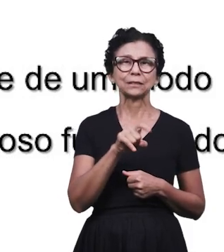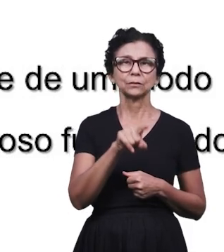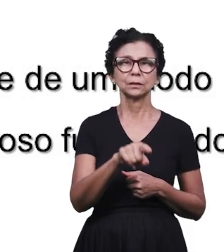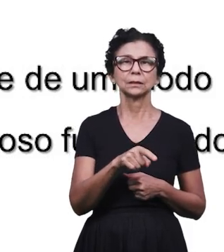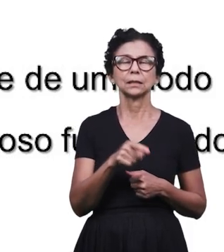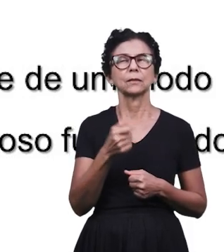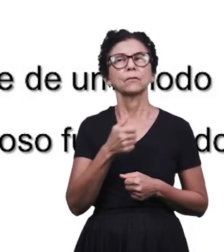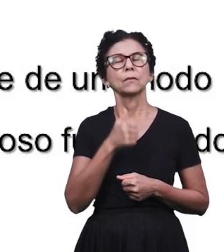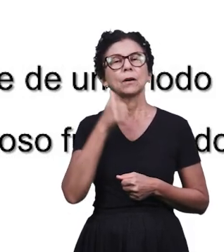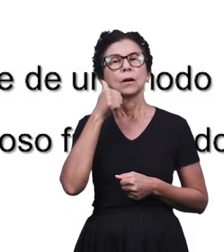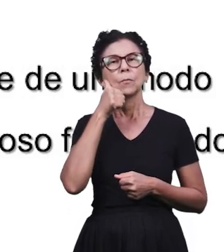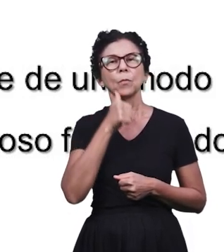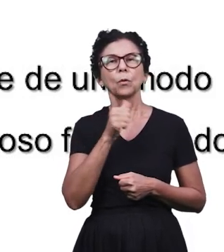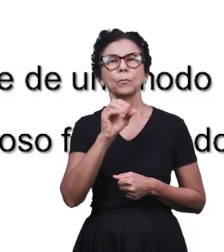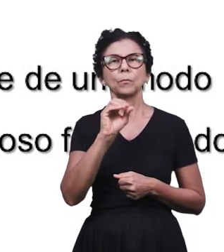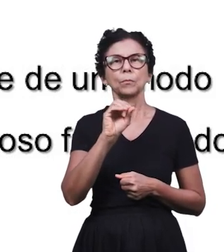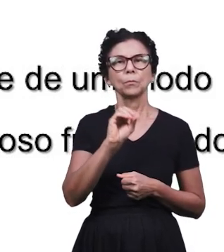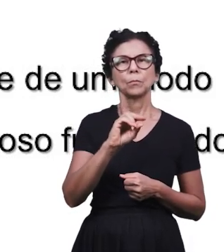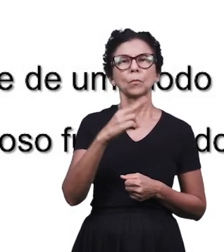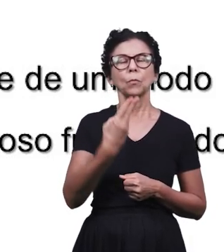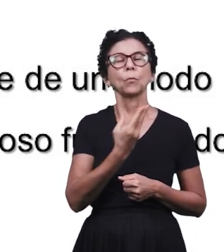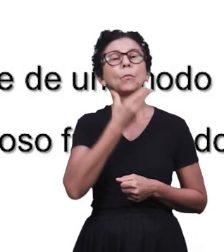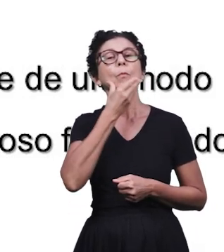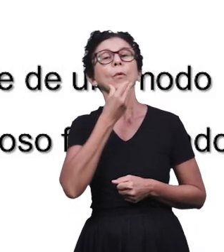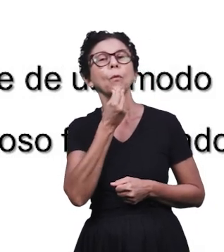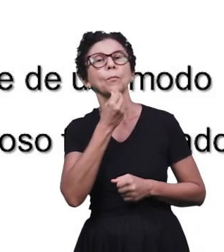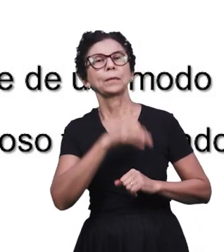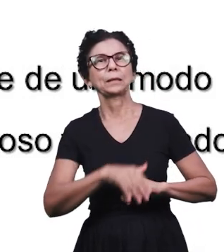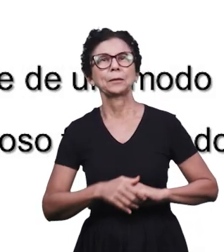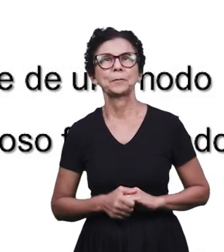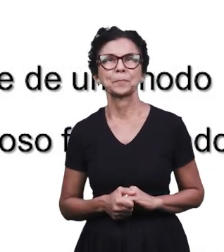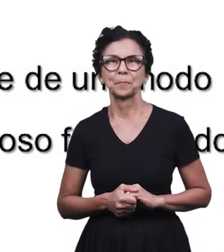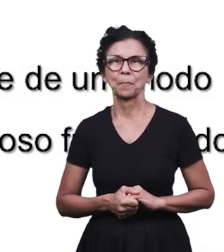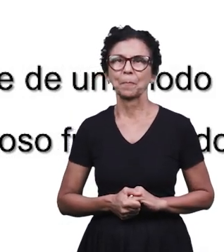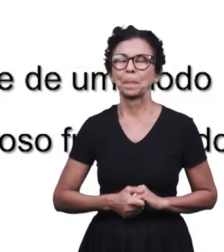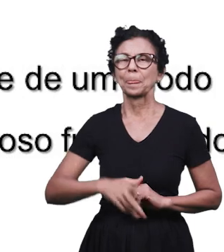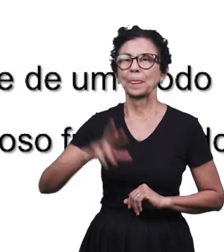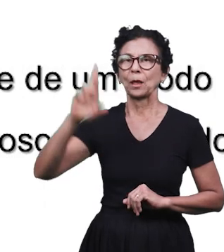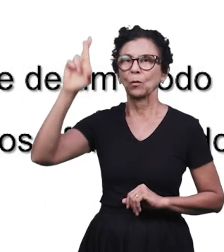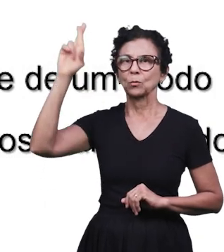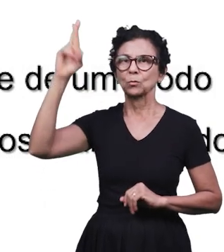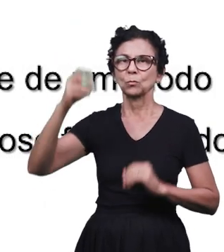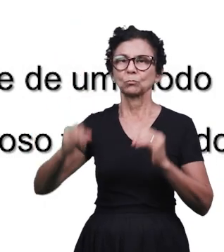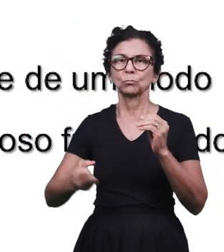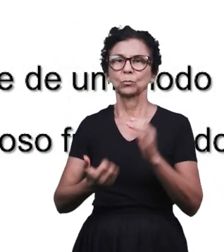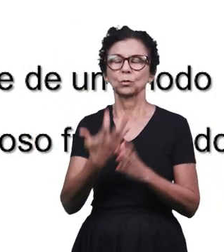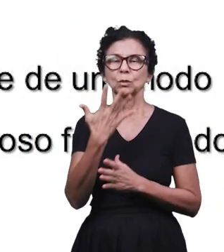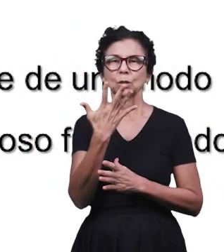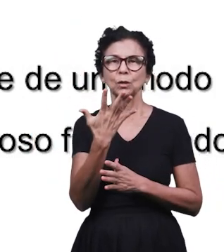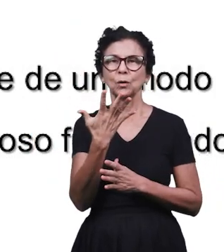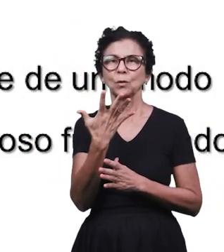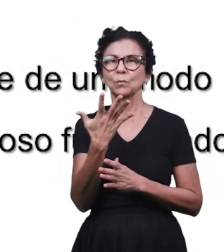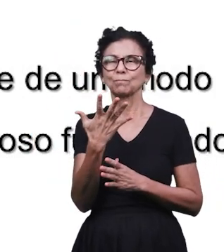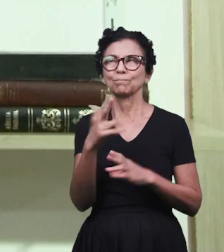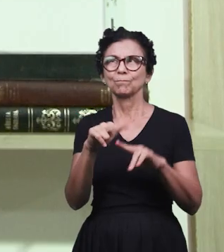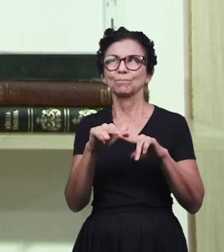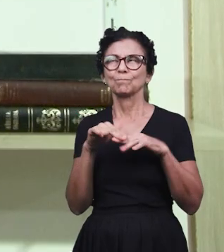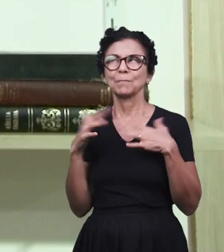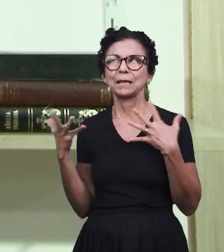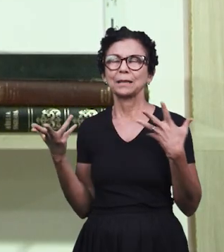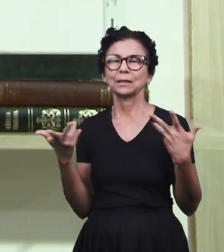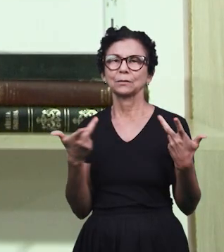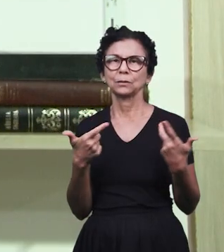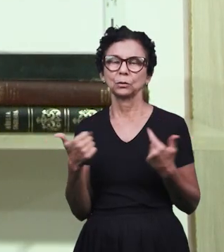salmista, fomos formados de um modo terrível e maravilhoso. Mas a trissomia do